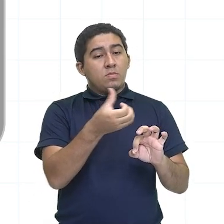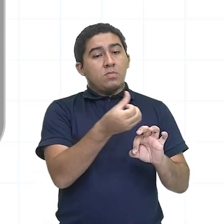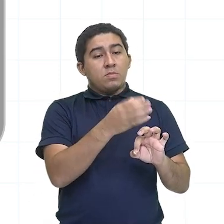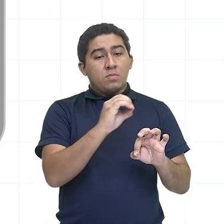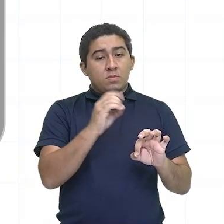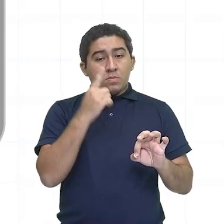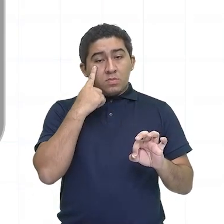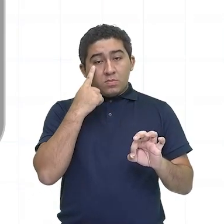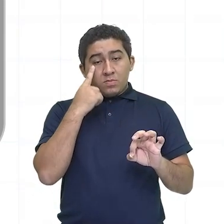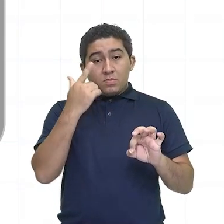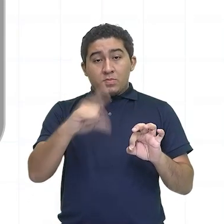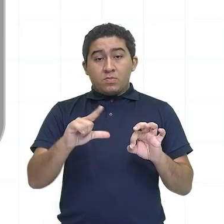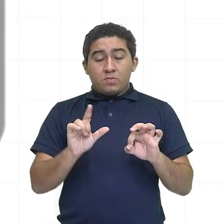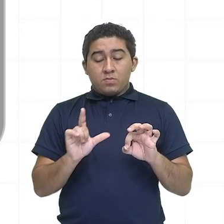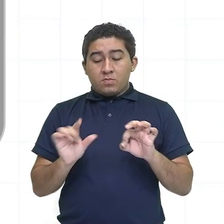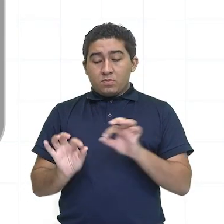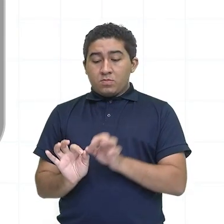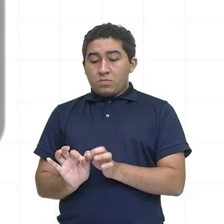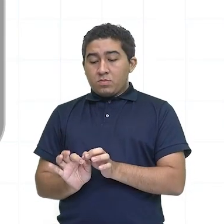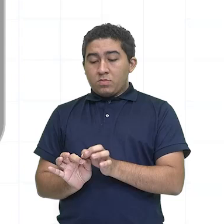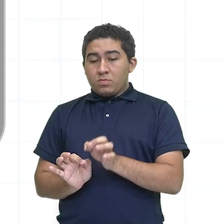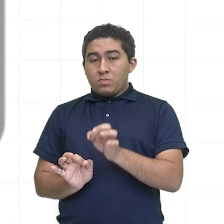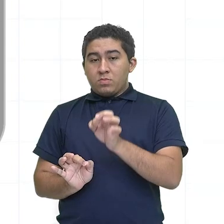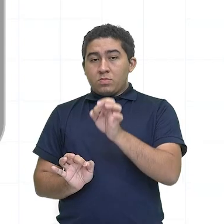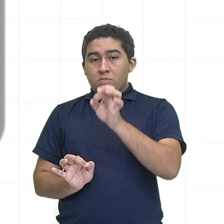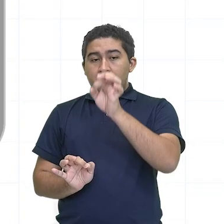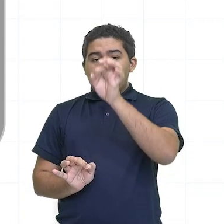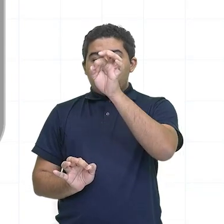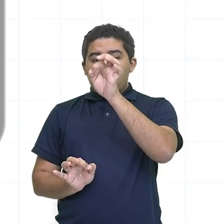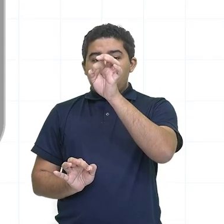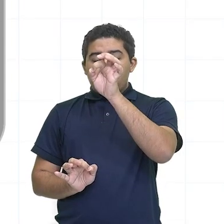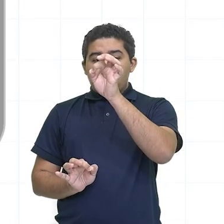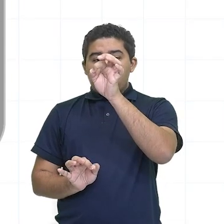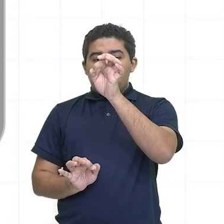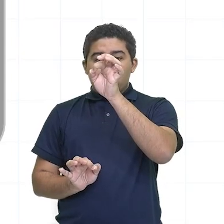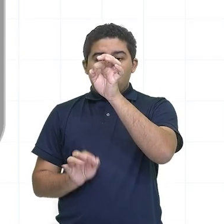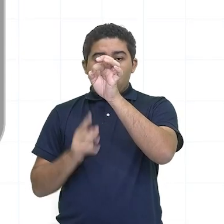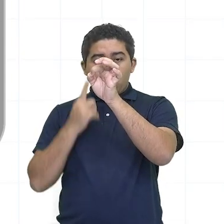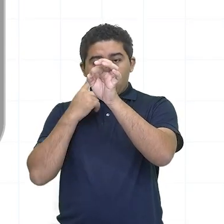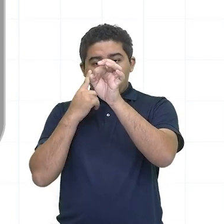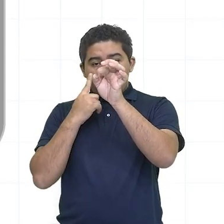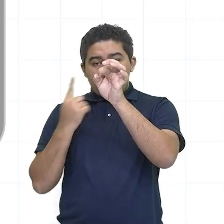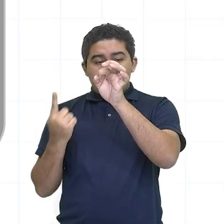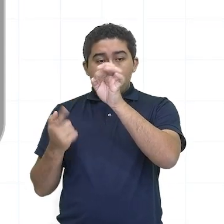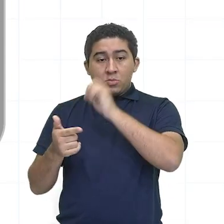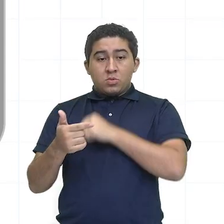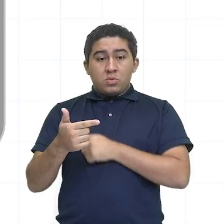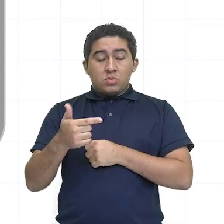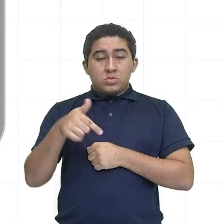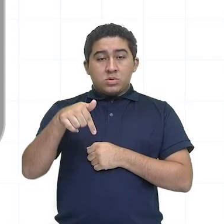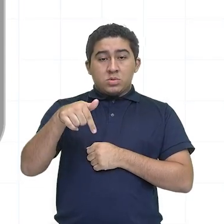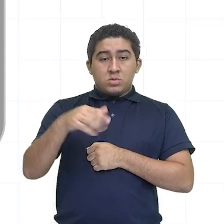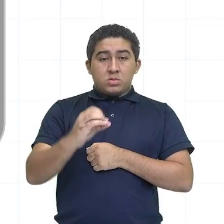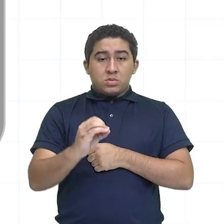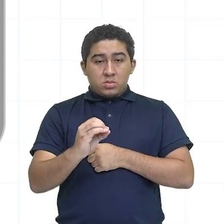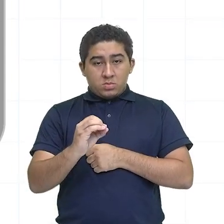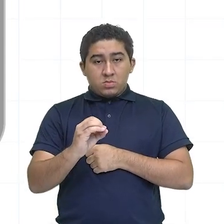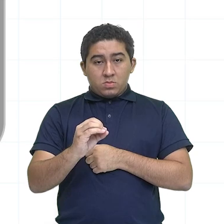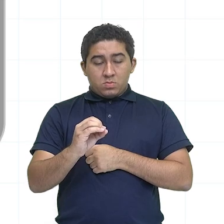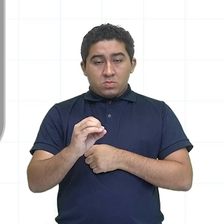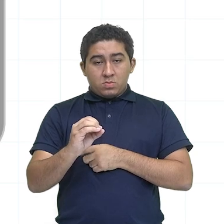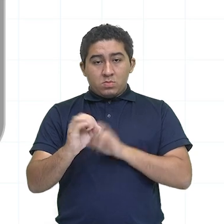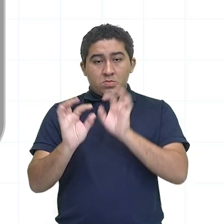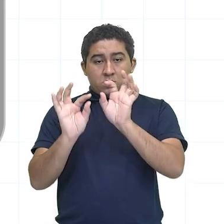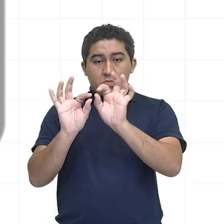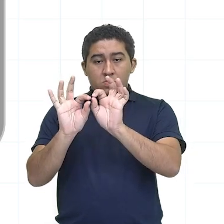eu posso contornar todo o campo aqui, ó, do estádio Gilberto Bestrinho. Ele vai me dando justamente a medida